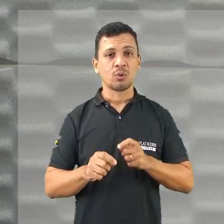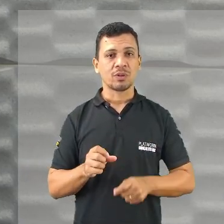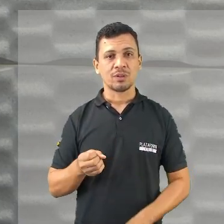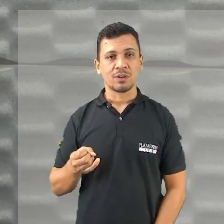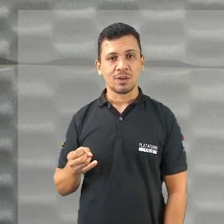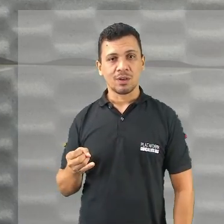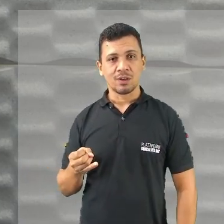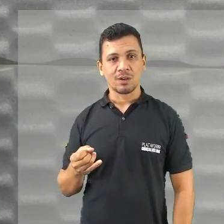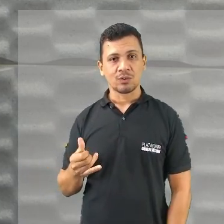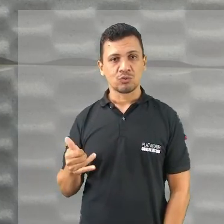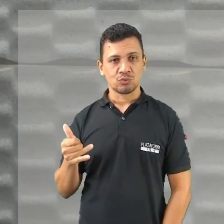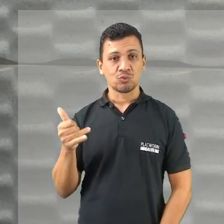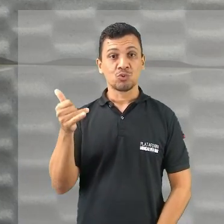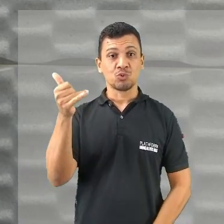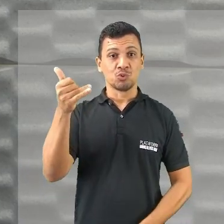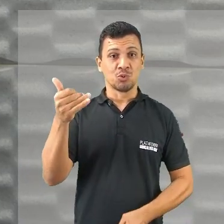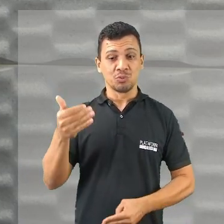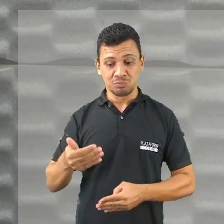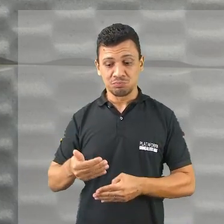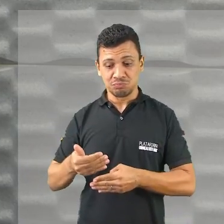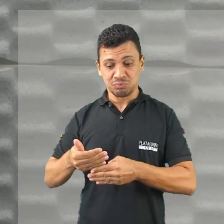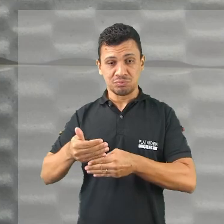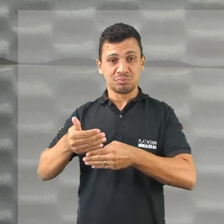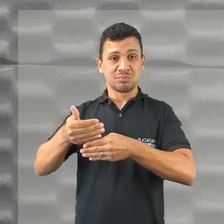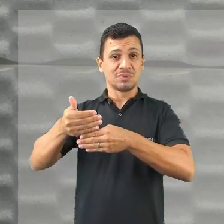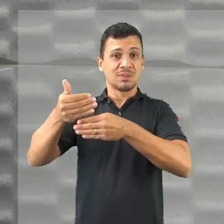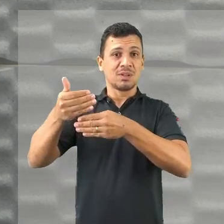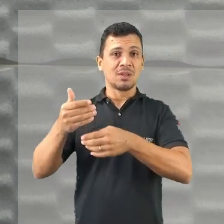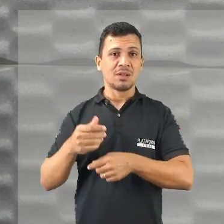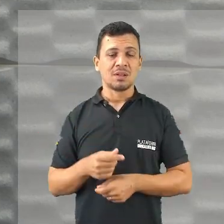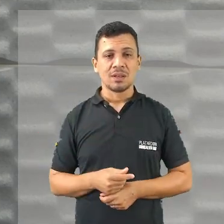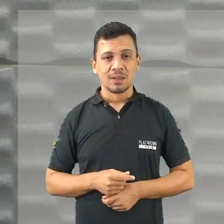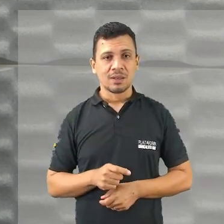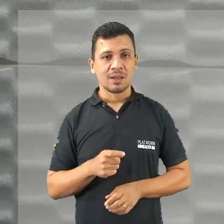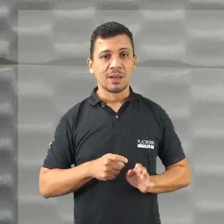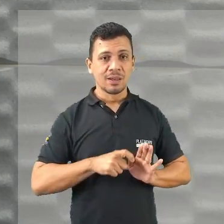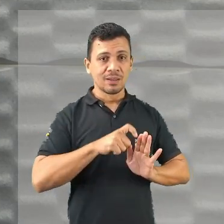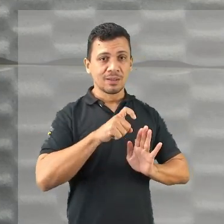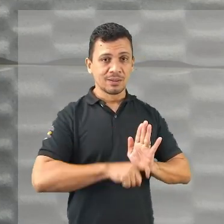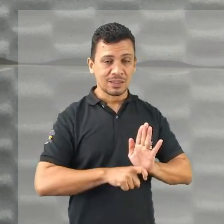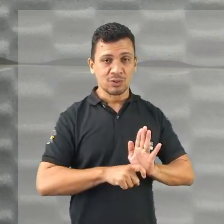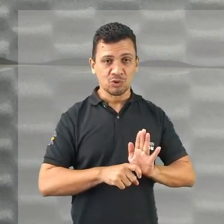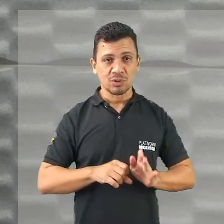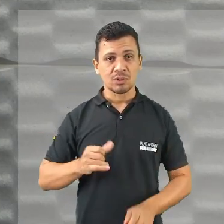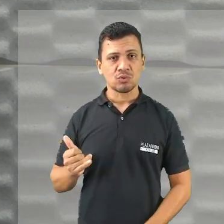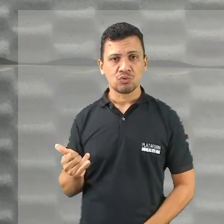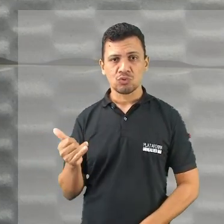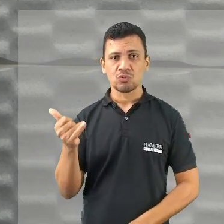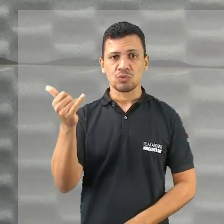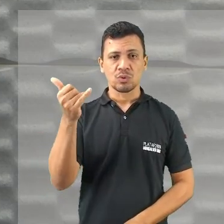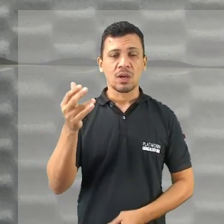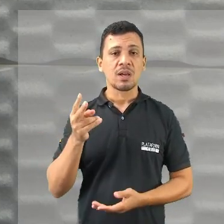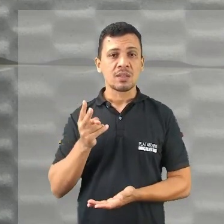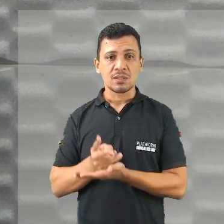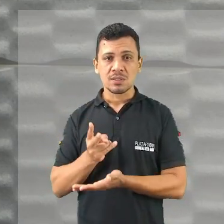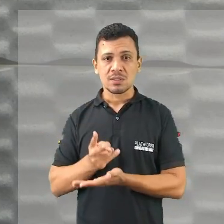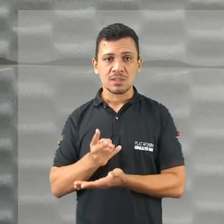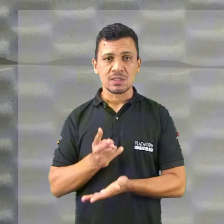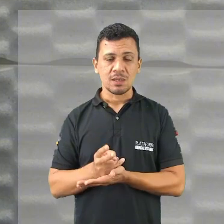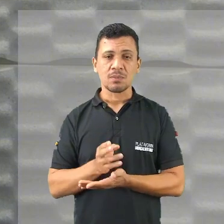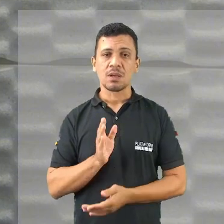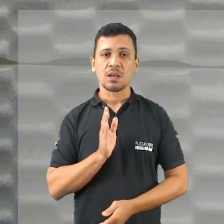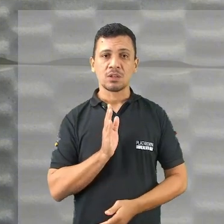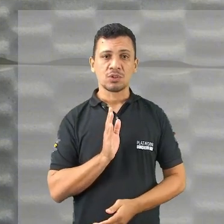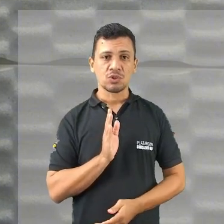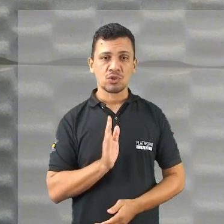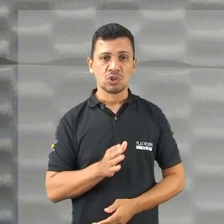juros, né? Porque o juro composto, a taxa de juros é sempre aplicada no valor já